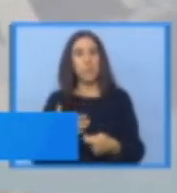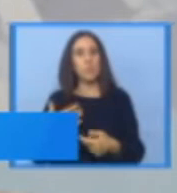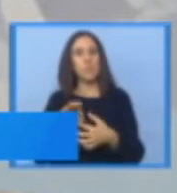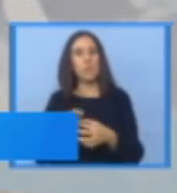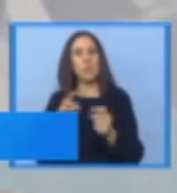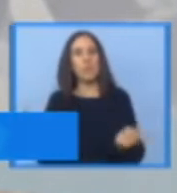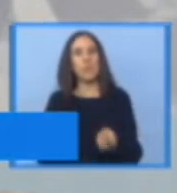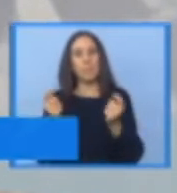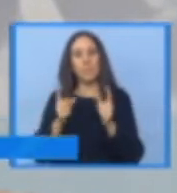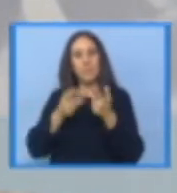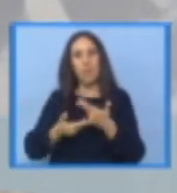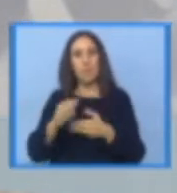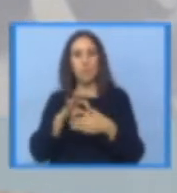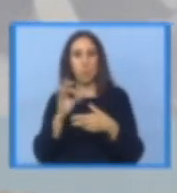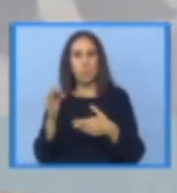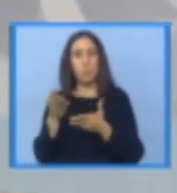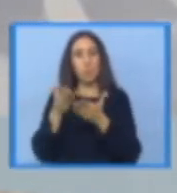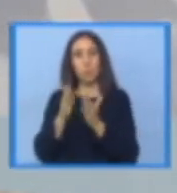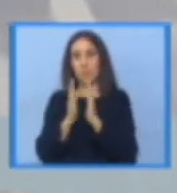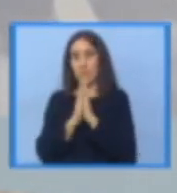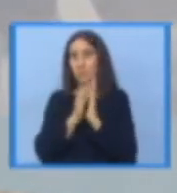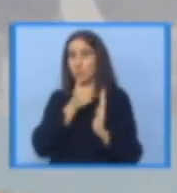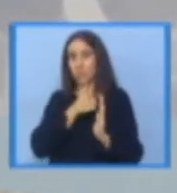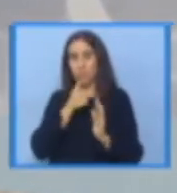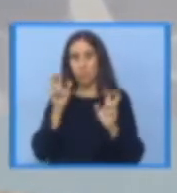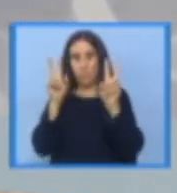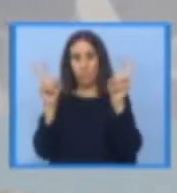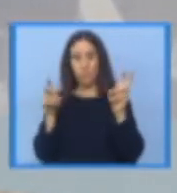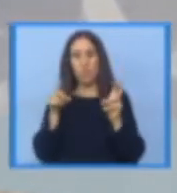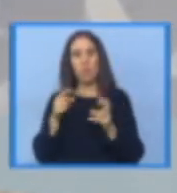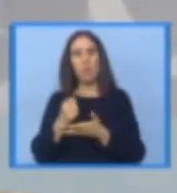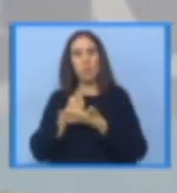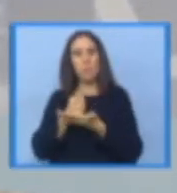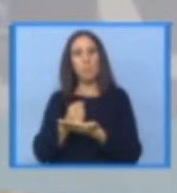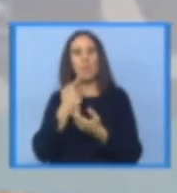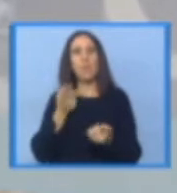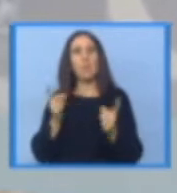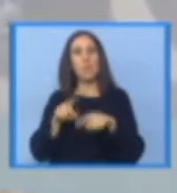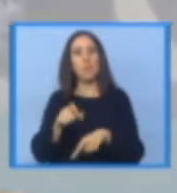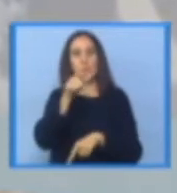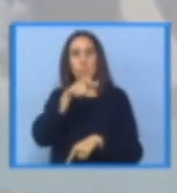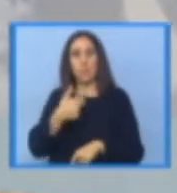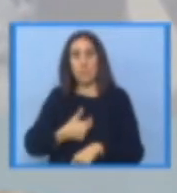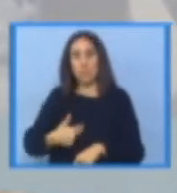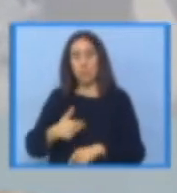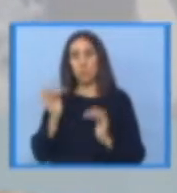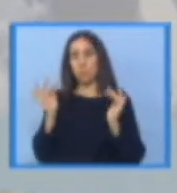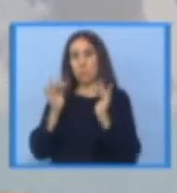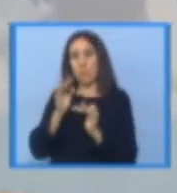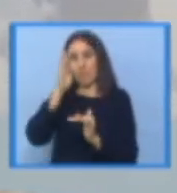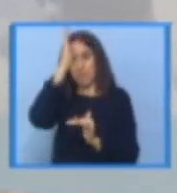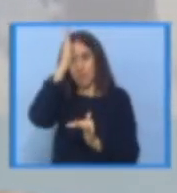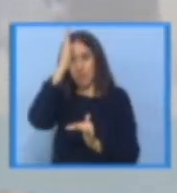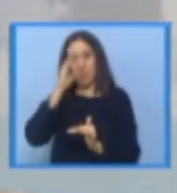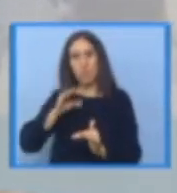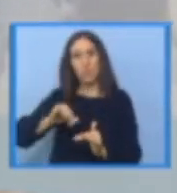solidariedade que vai ser lançada pela Fundação Ajuda à Igreja que Sofre e que apoia o regresso dos cristãos ao Iraque, às regiões